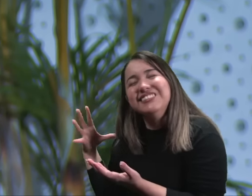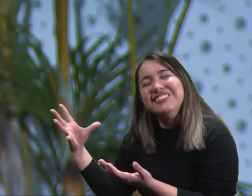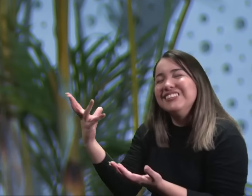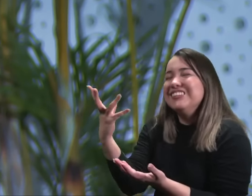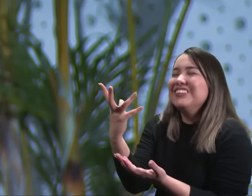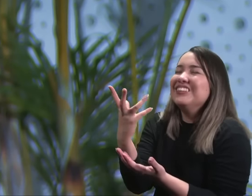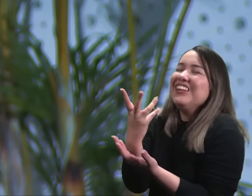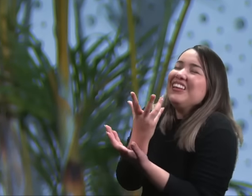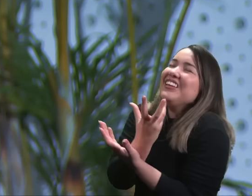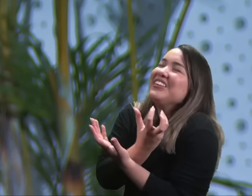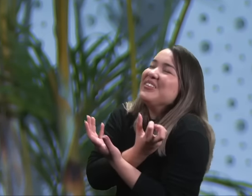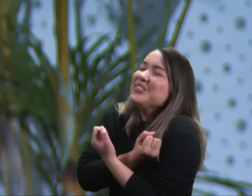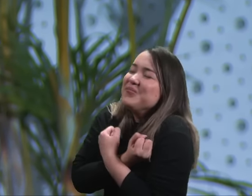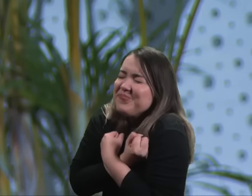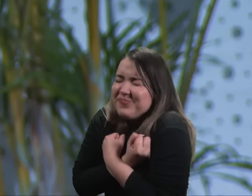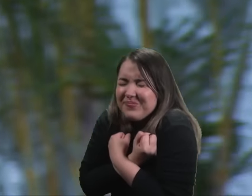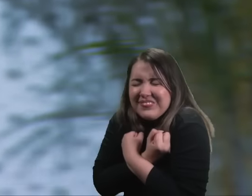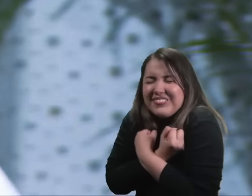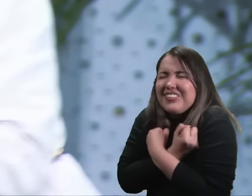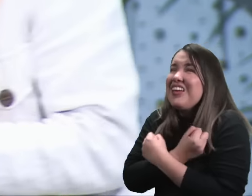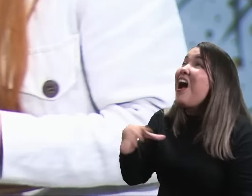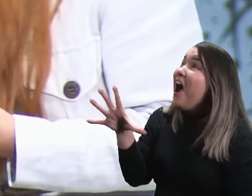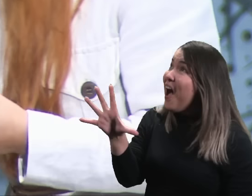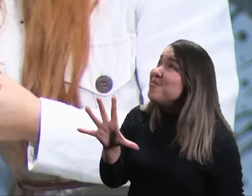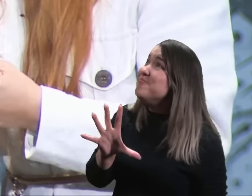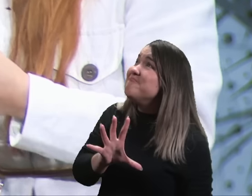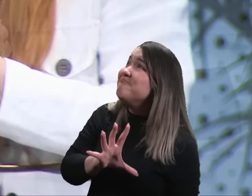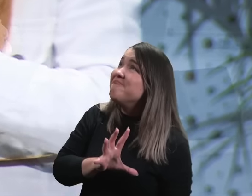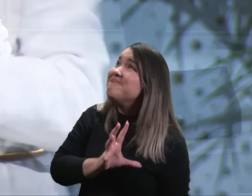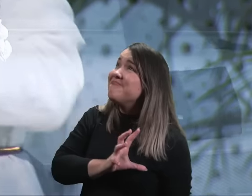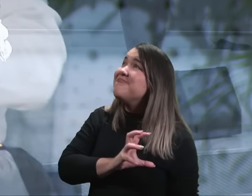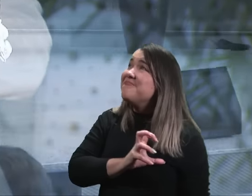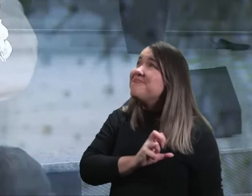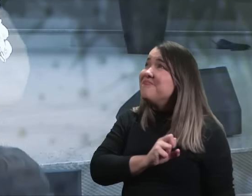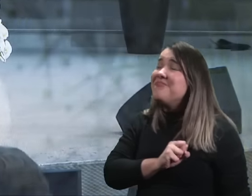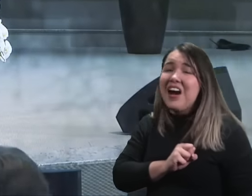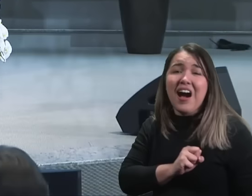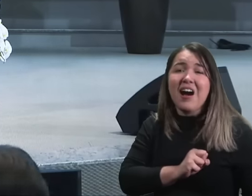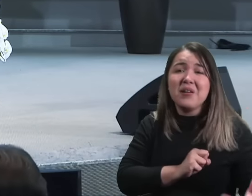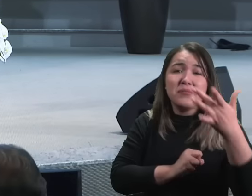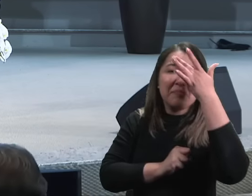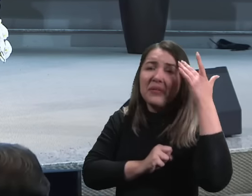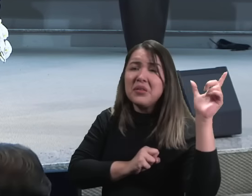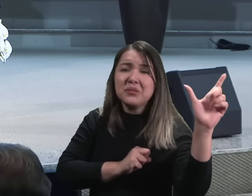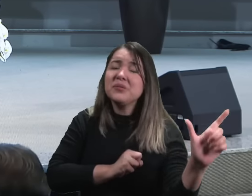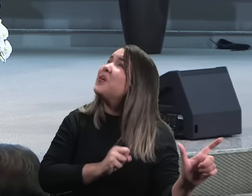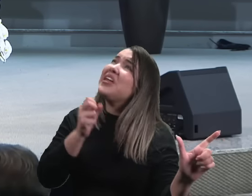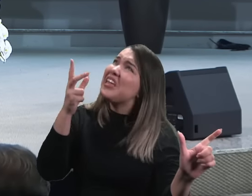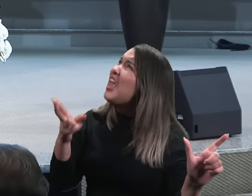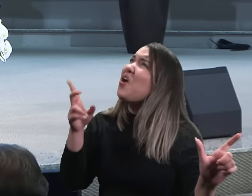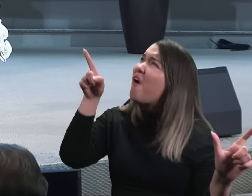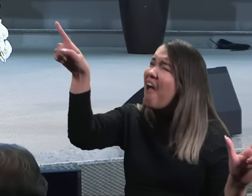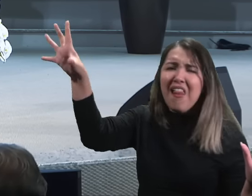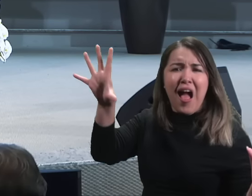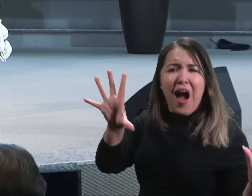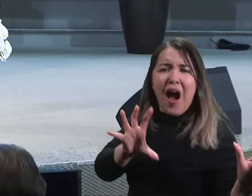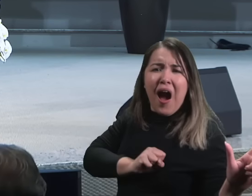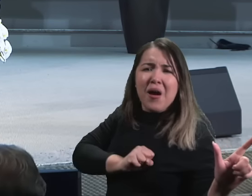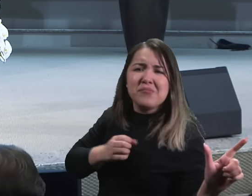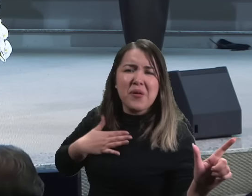Salvador e amar alguém assim como ele